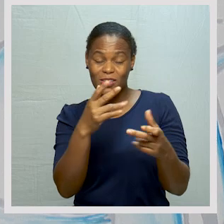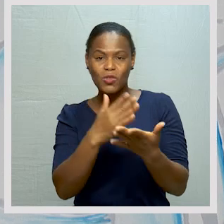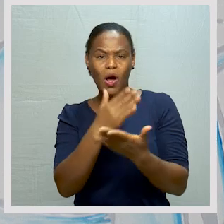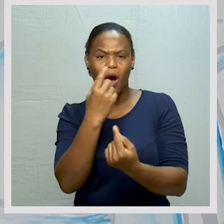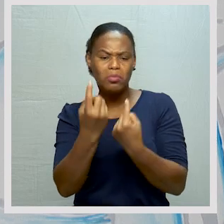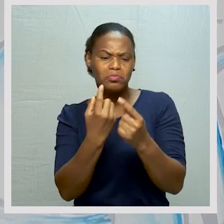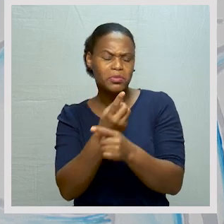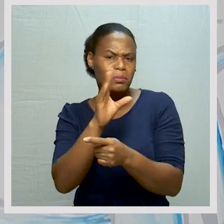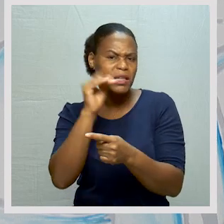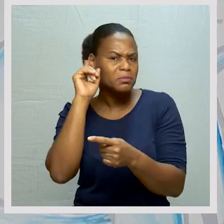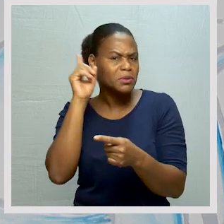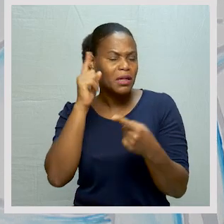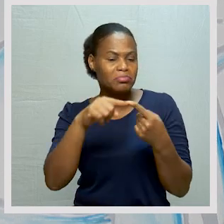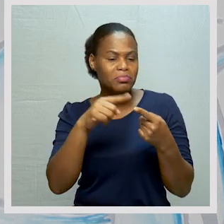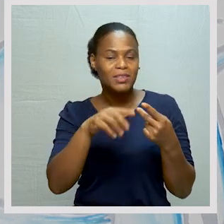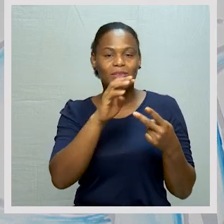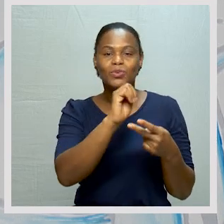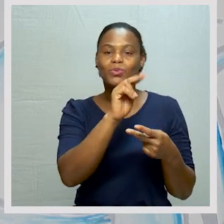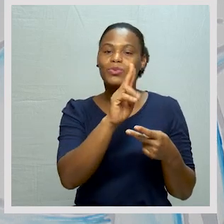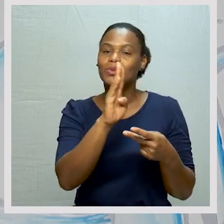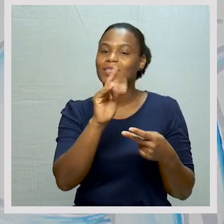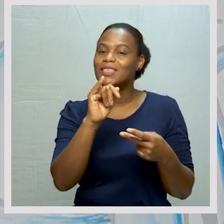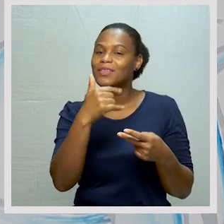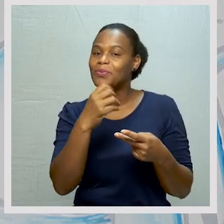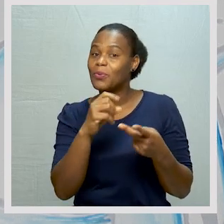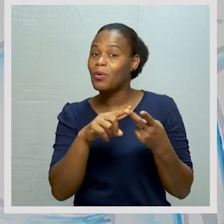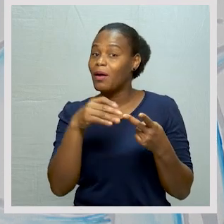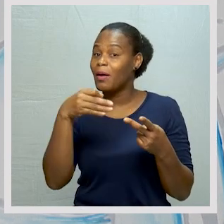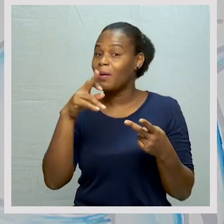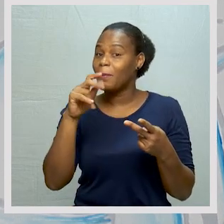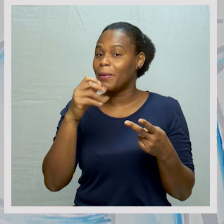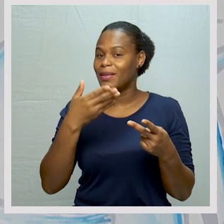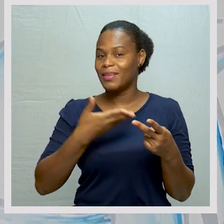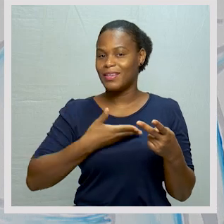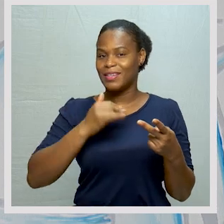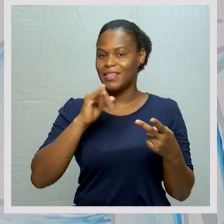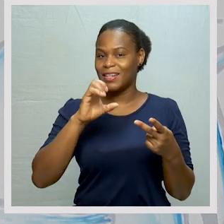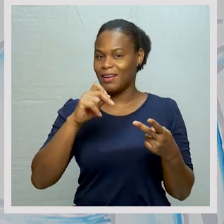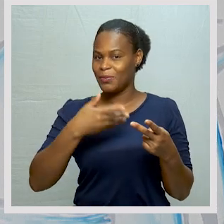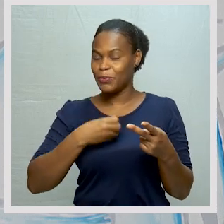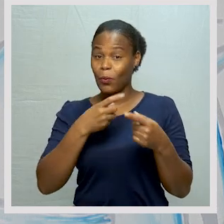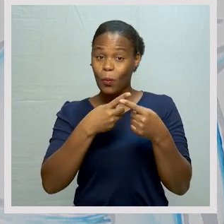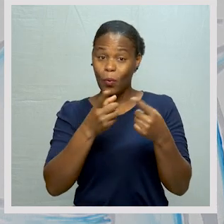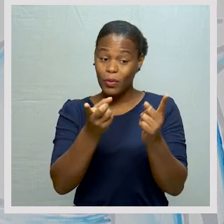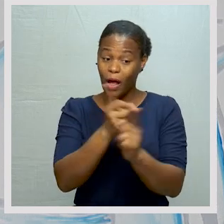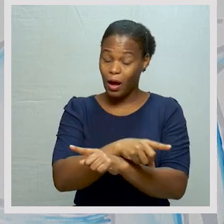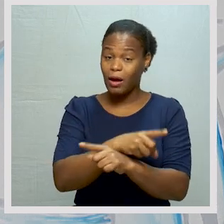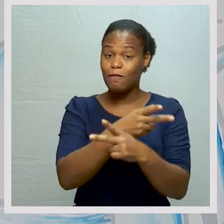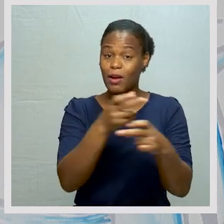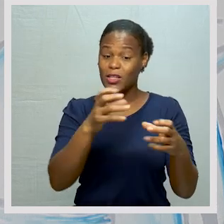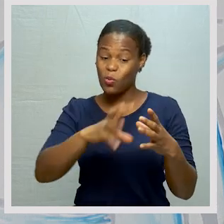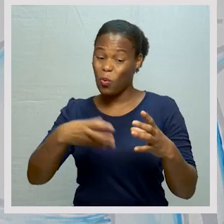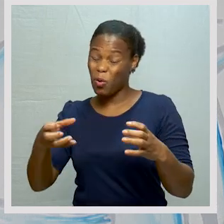traz apenas os elementos essenciais, o sujeito e o predicado, contrário de frases compostas. Frases